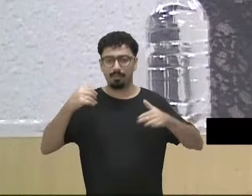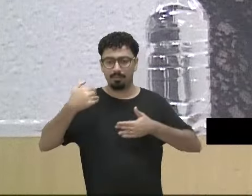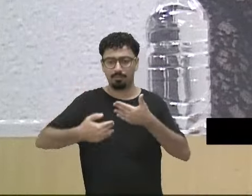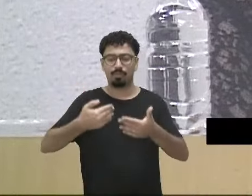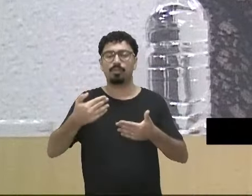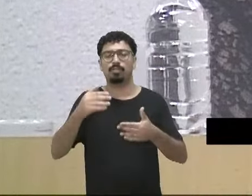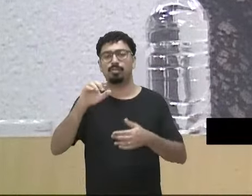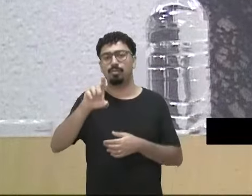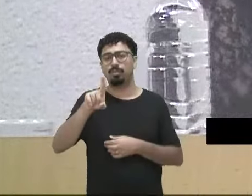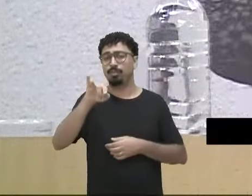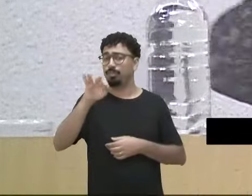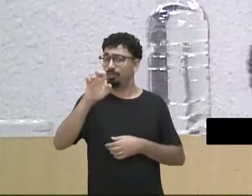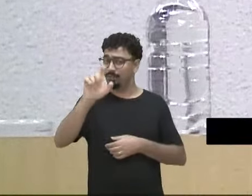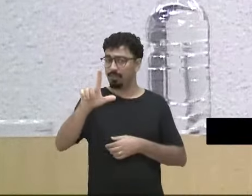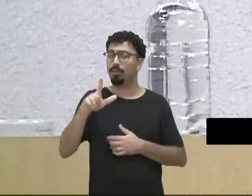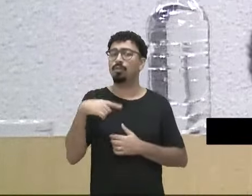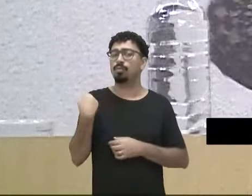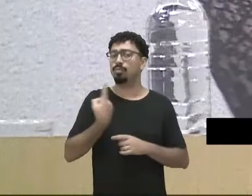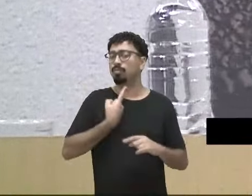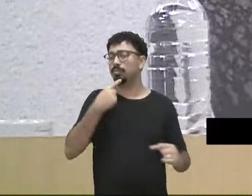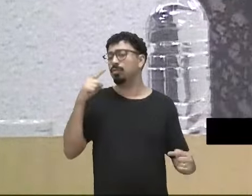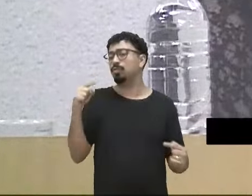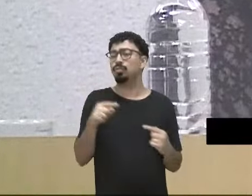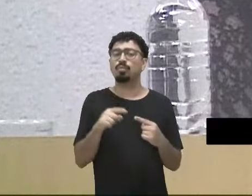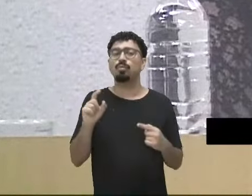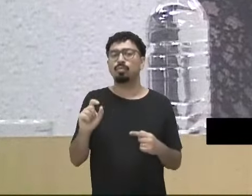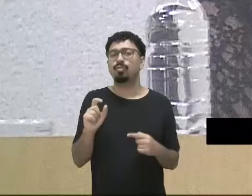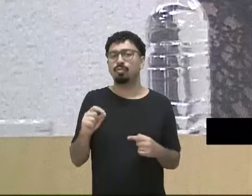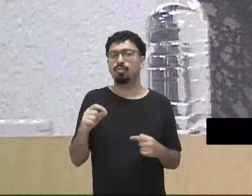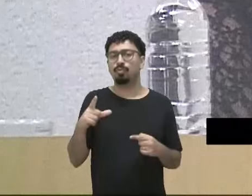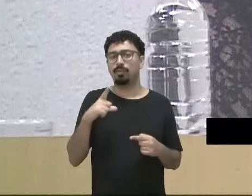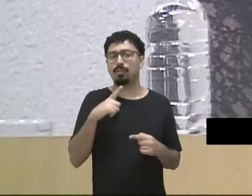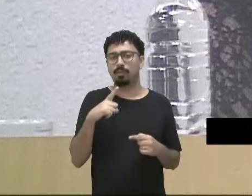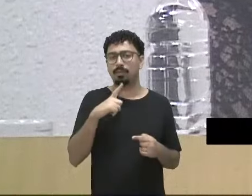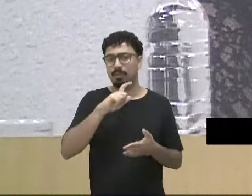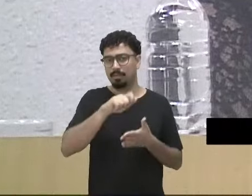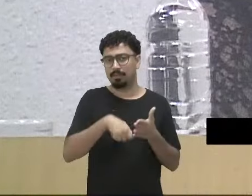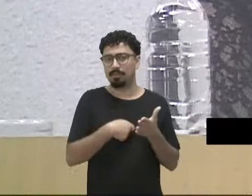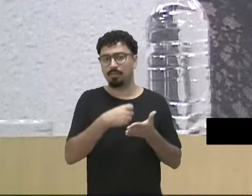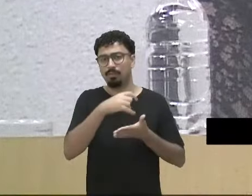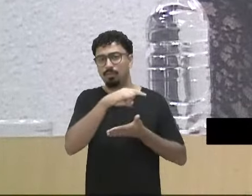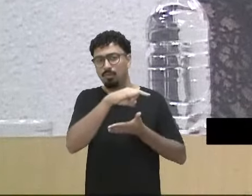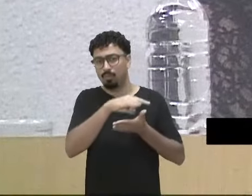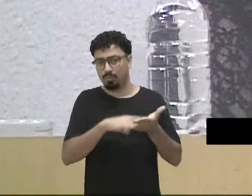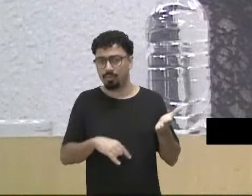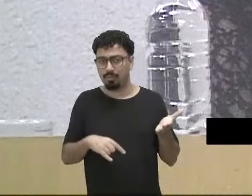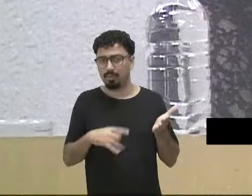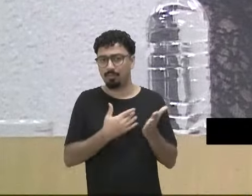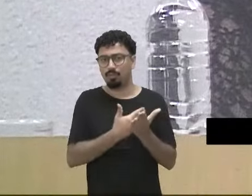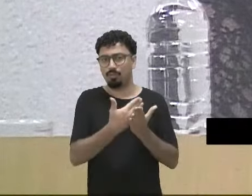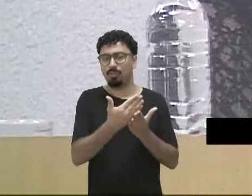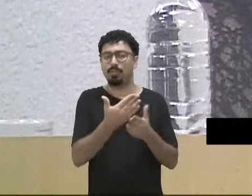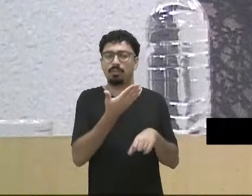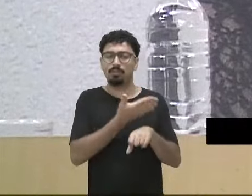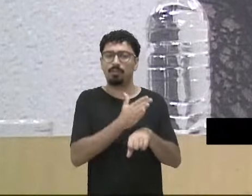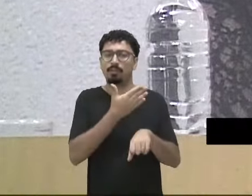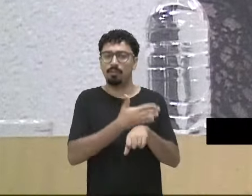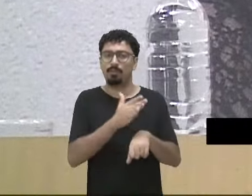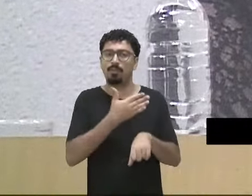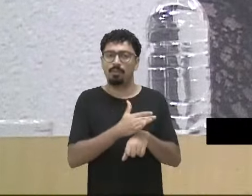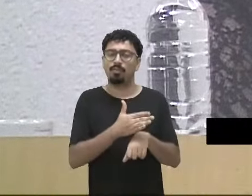digital, então a intenção a programação é assinatura de contrato esse mês, iniciar o treinamento dos servidores do IPMT